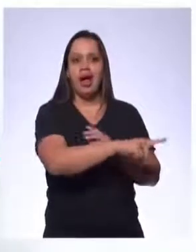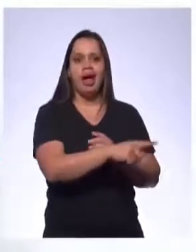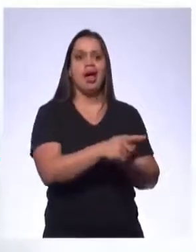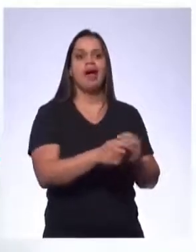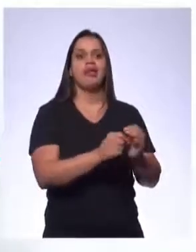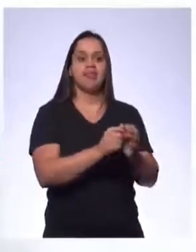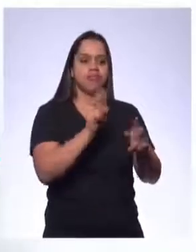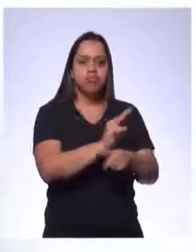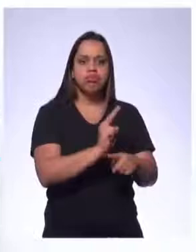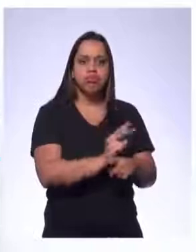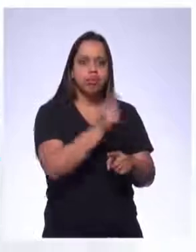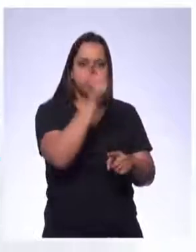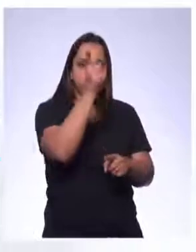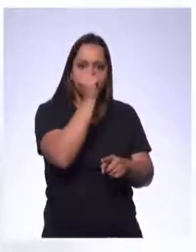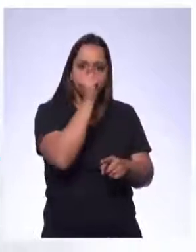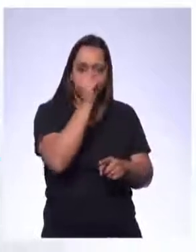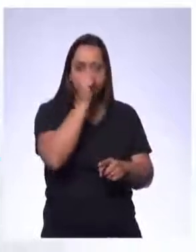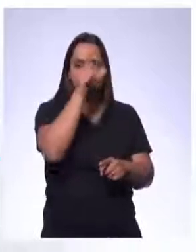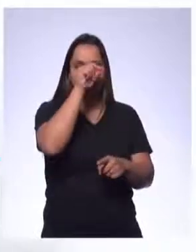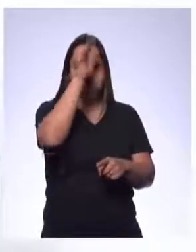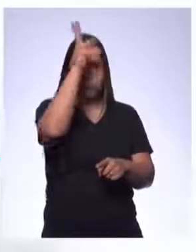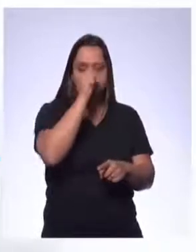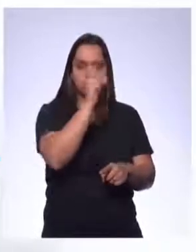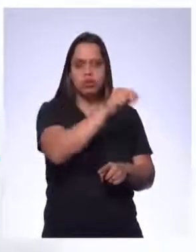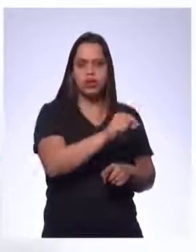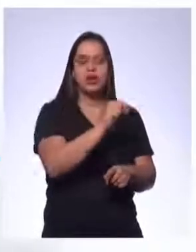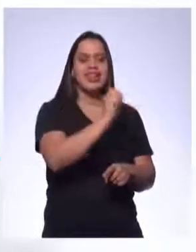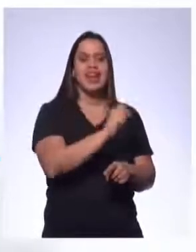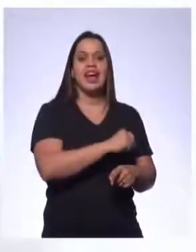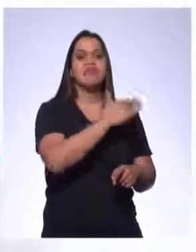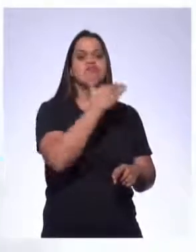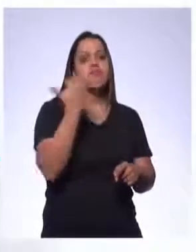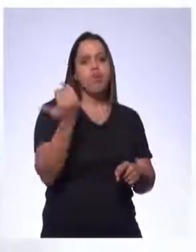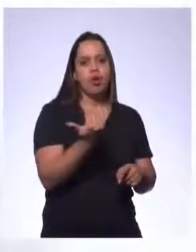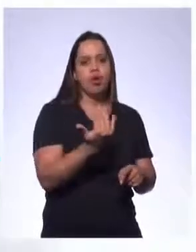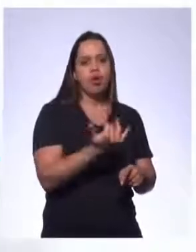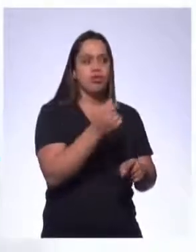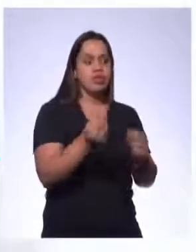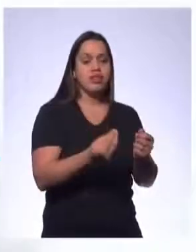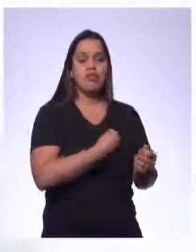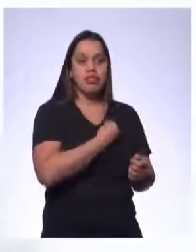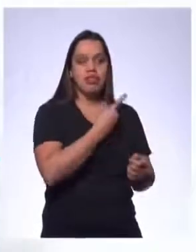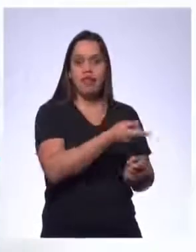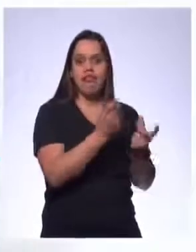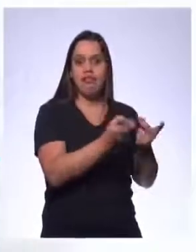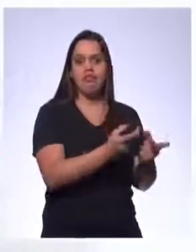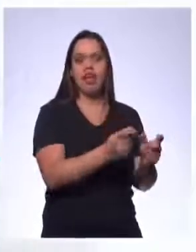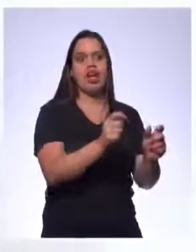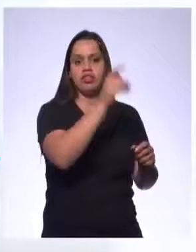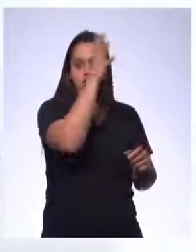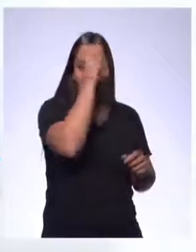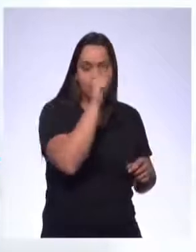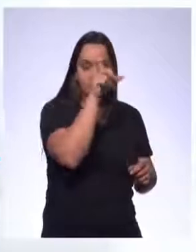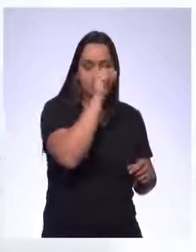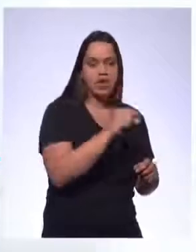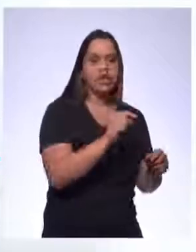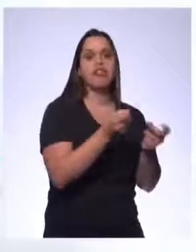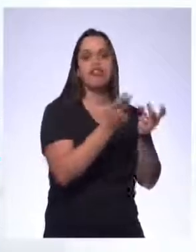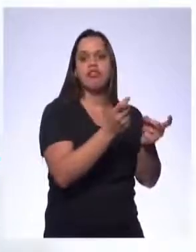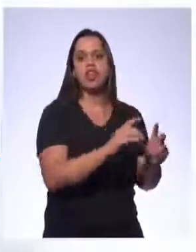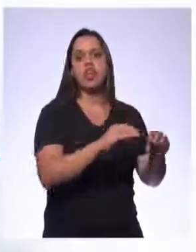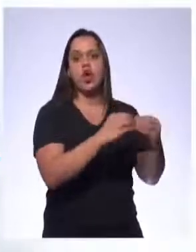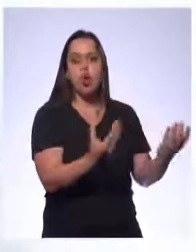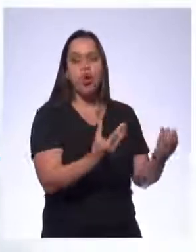elas morrem desidratadas, porque é isso que a cólera faz, tá bom? E o Louis Pasteur, ele